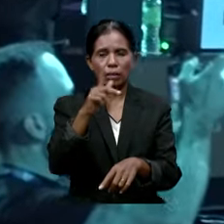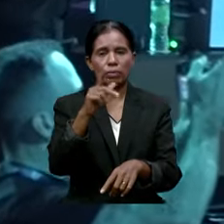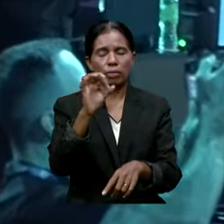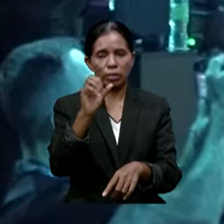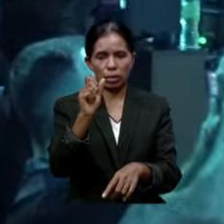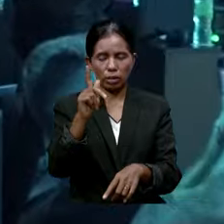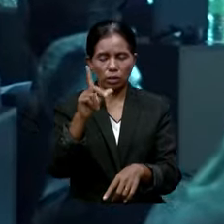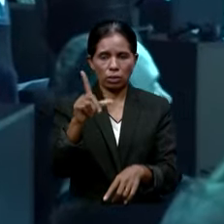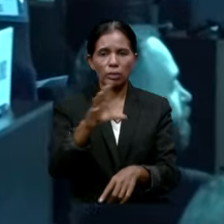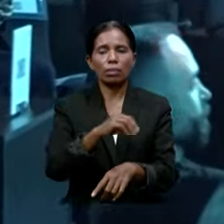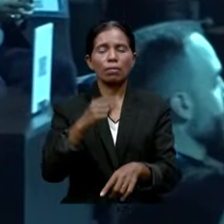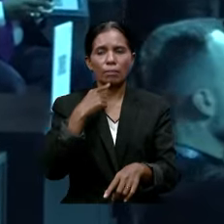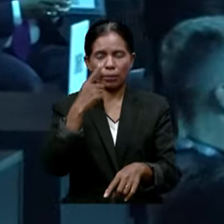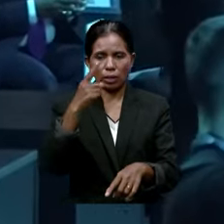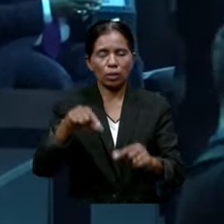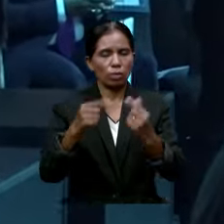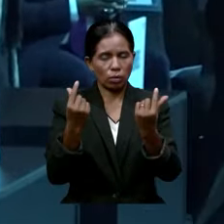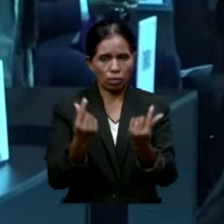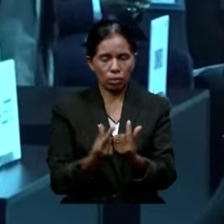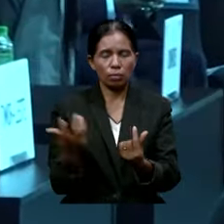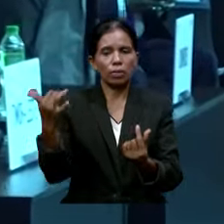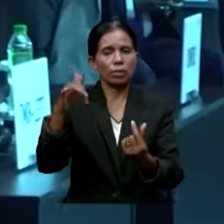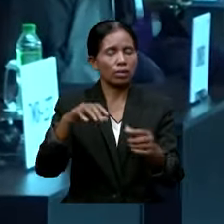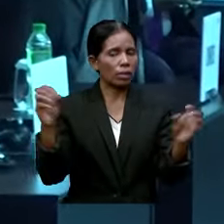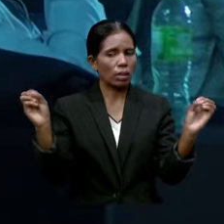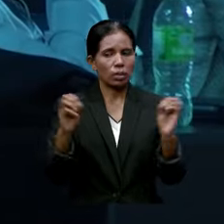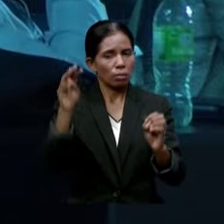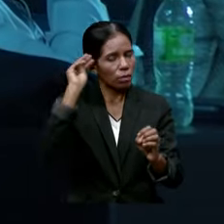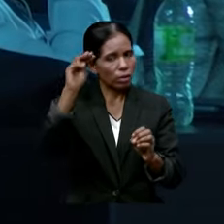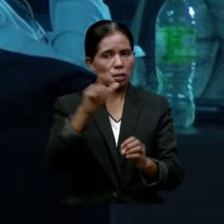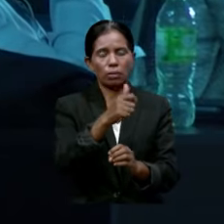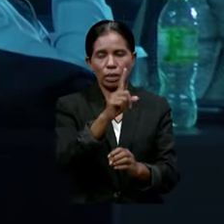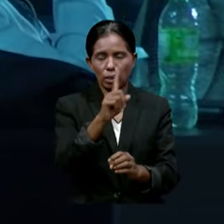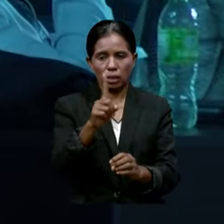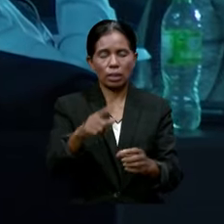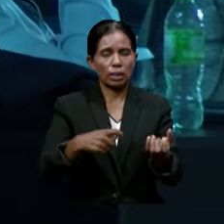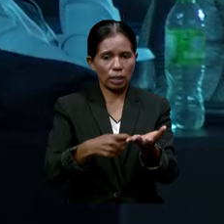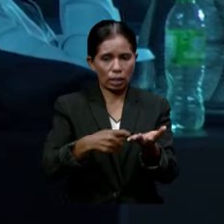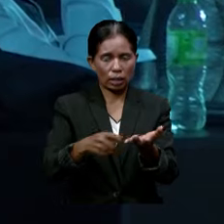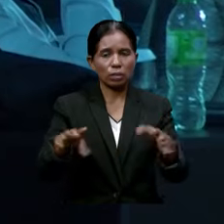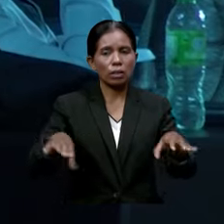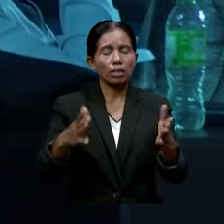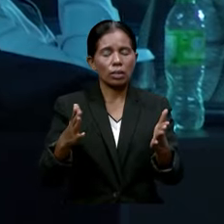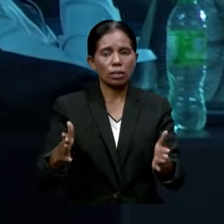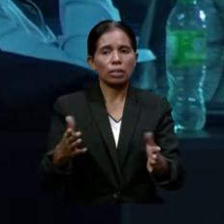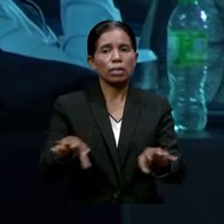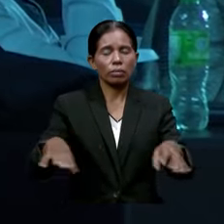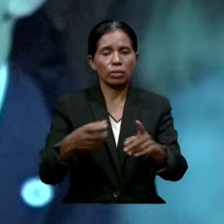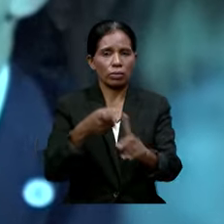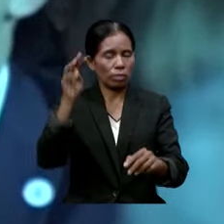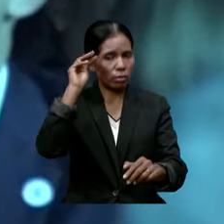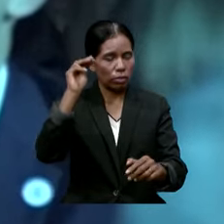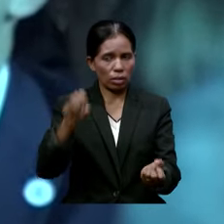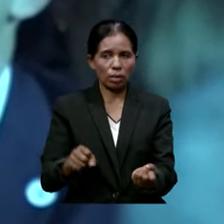Francisco Albuadilai clarifica, equipa delegação Sirané, Laos, Ministério Idadeit, mais bem técnico, serviço Sira, Rússia Ministério União, neve